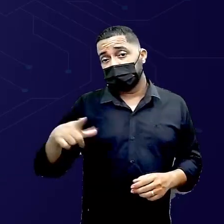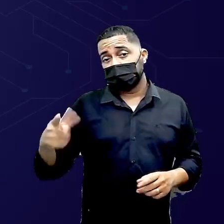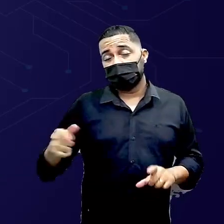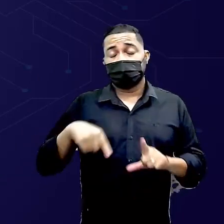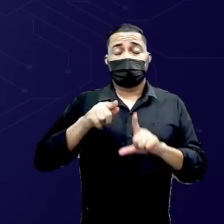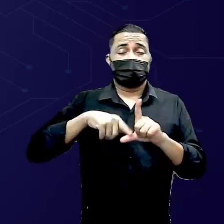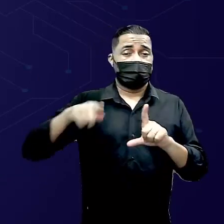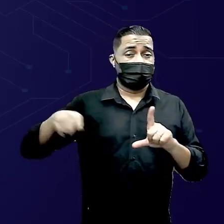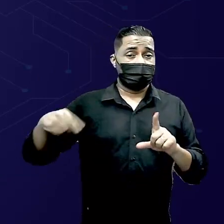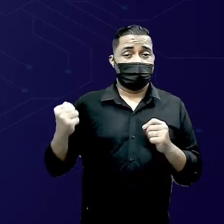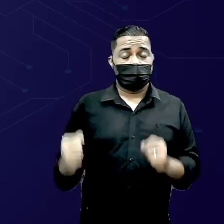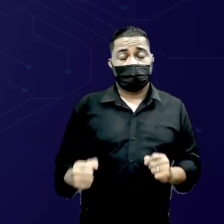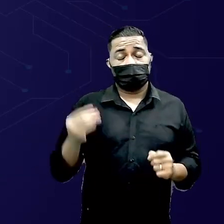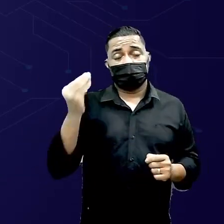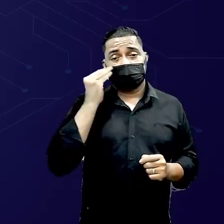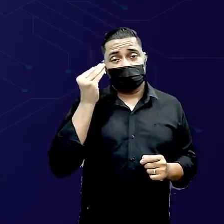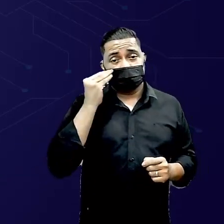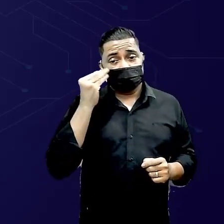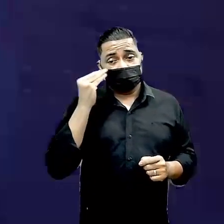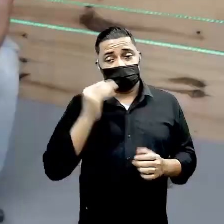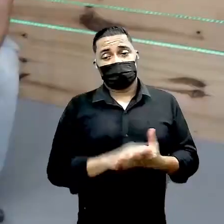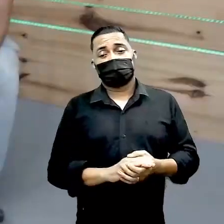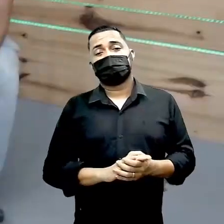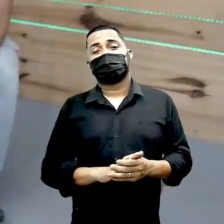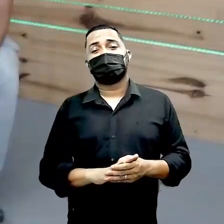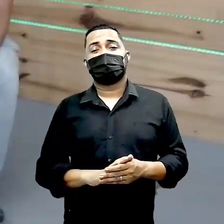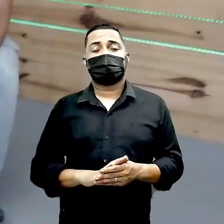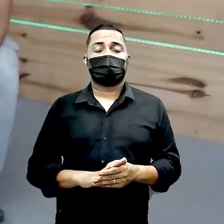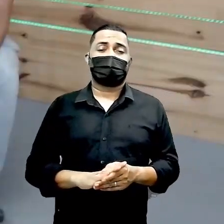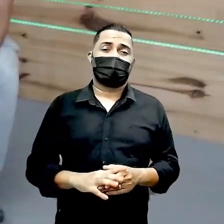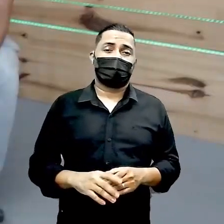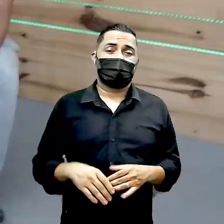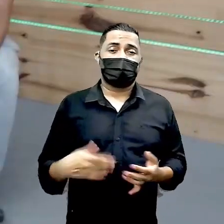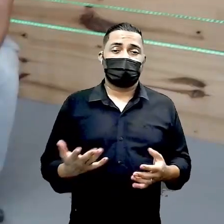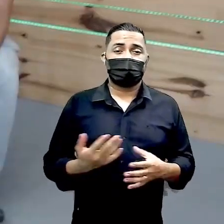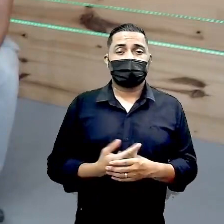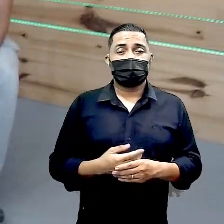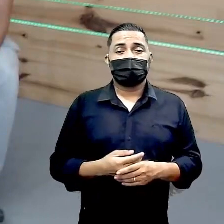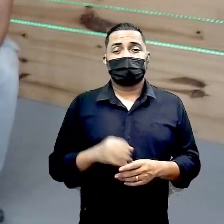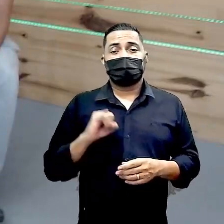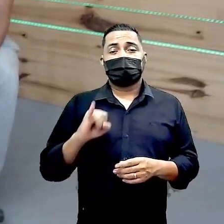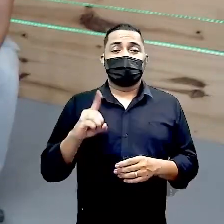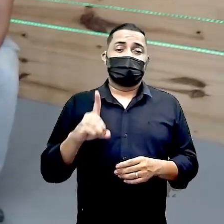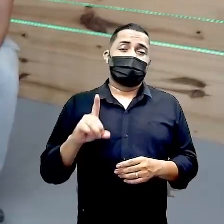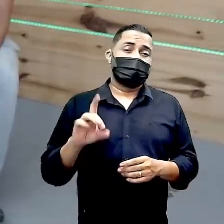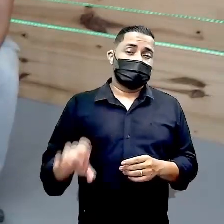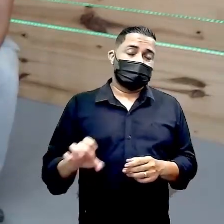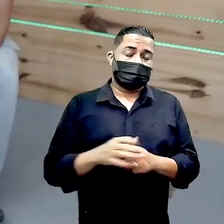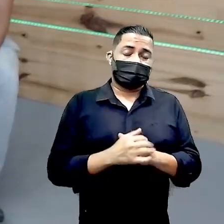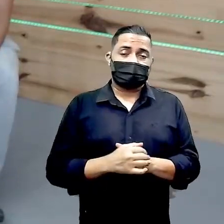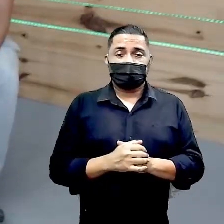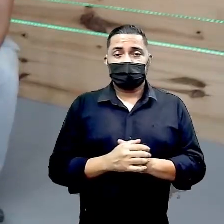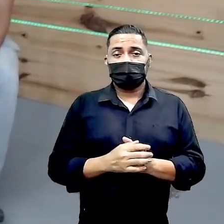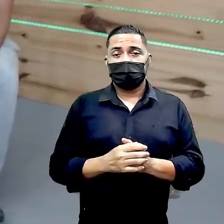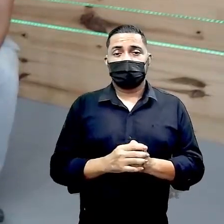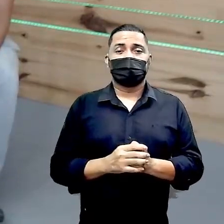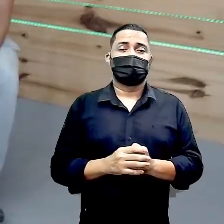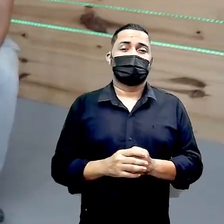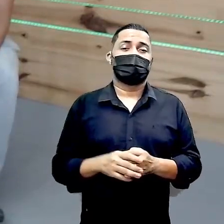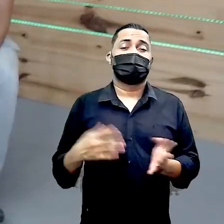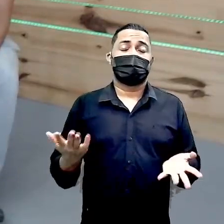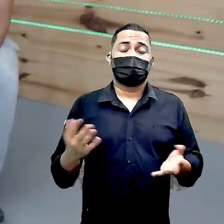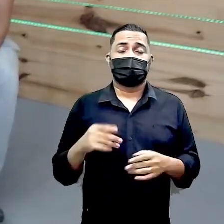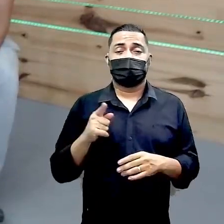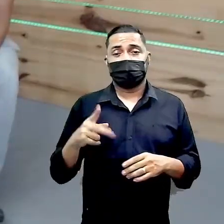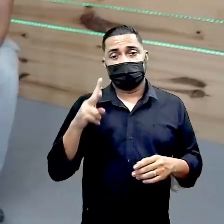gráficos que você pode verificar na própria Stack Overflow sobre as IDEs, certo? As IDEs. Lá